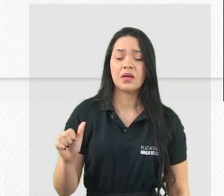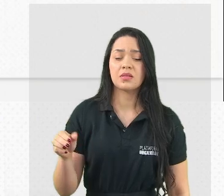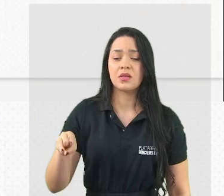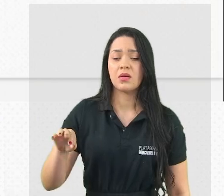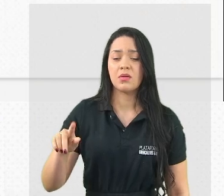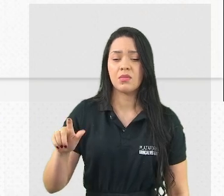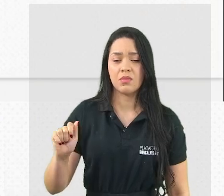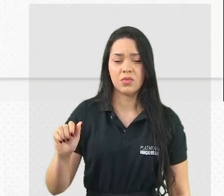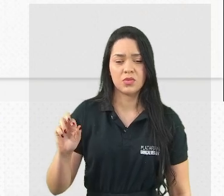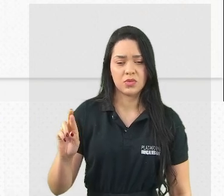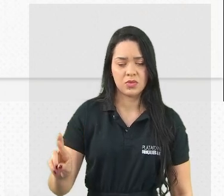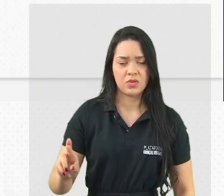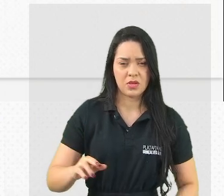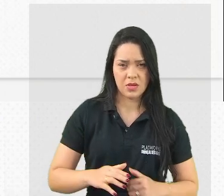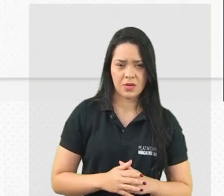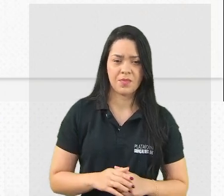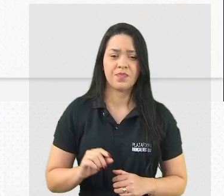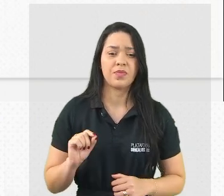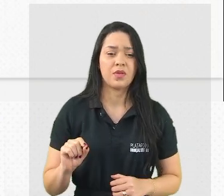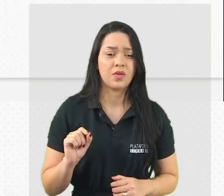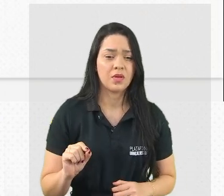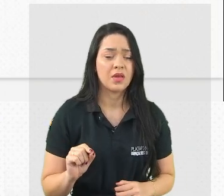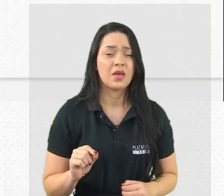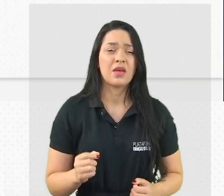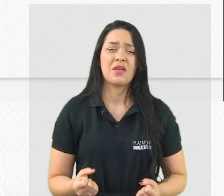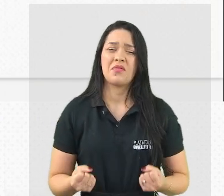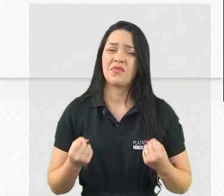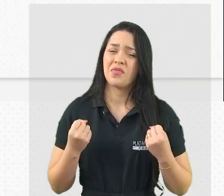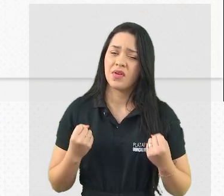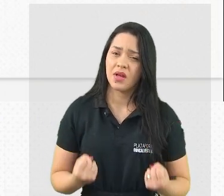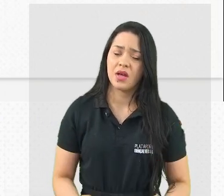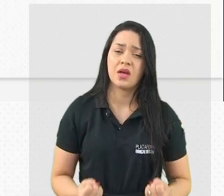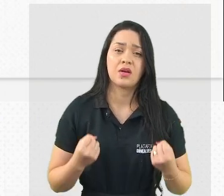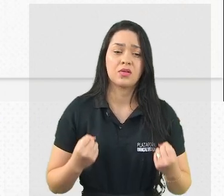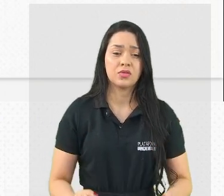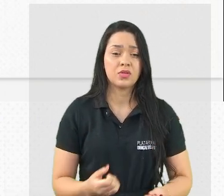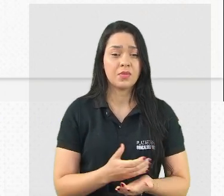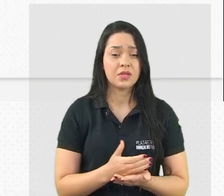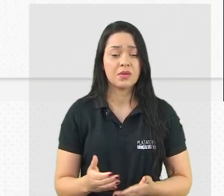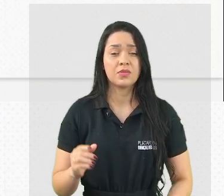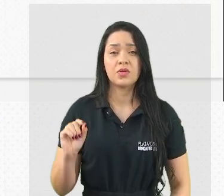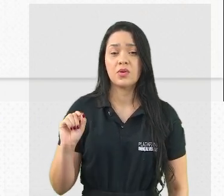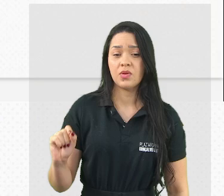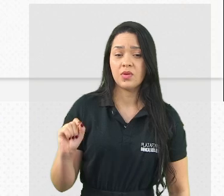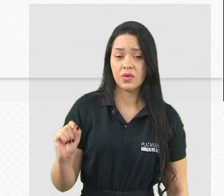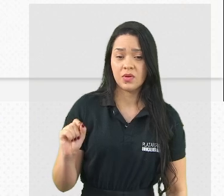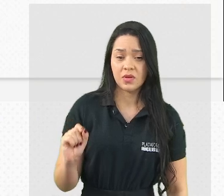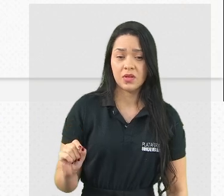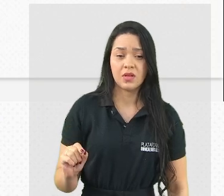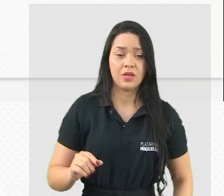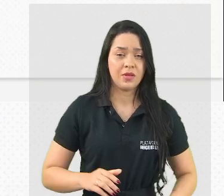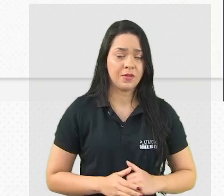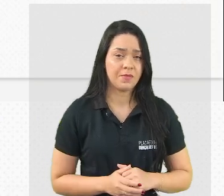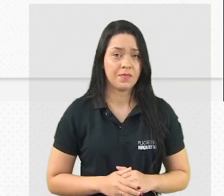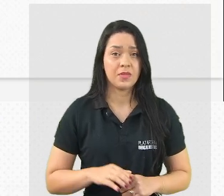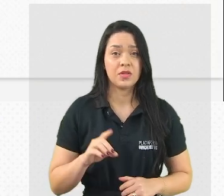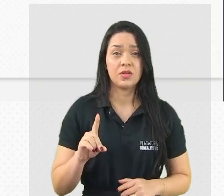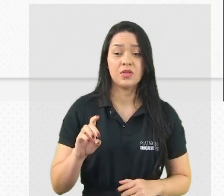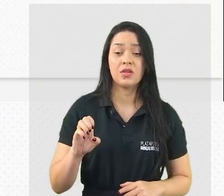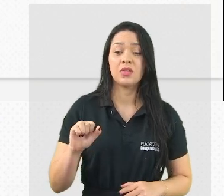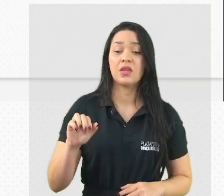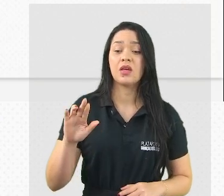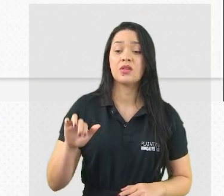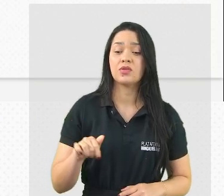Nós começamos a ficar o quê? Mais fracos. Nós começamos a ficar o quê? Nós entramos num quadro de